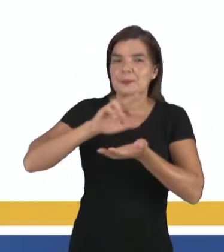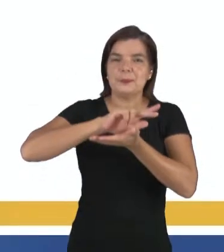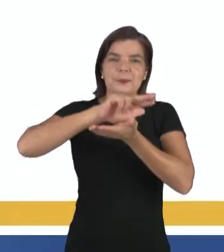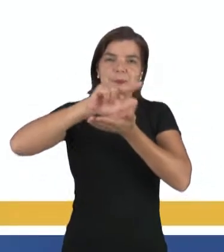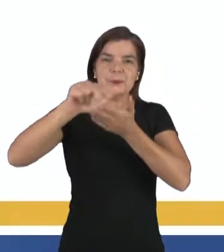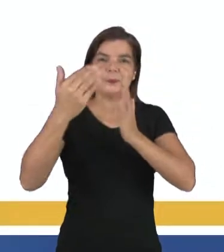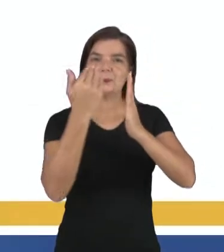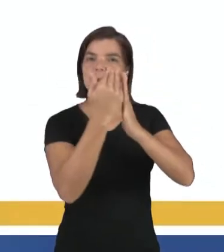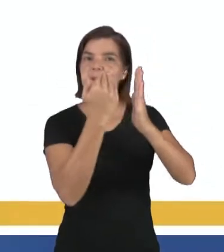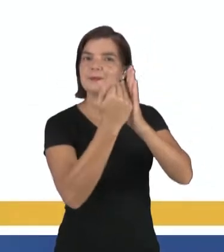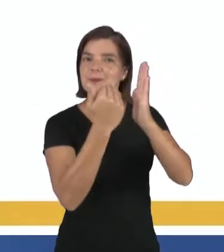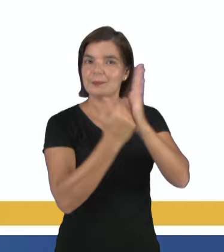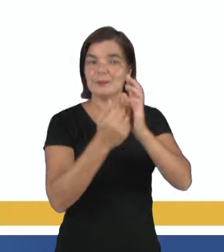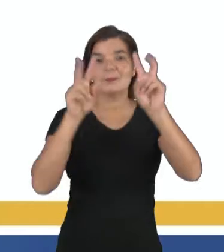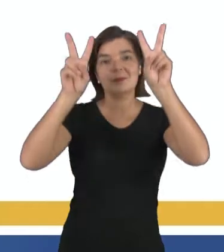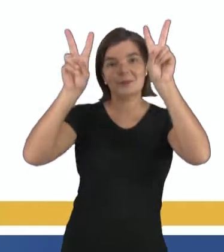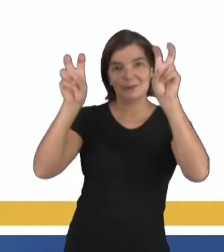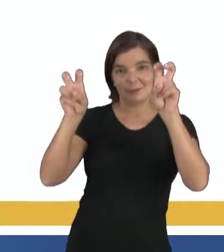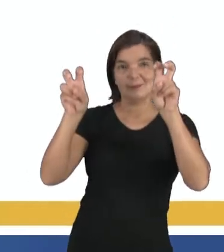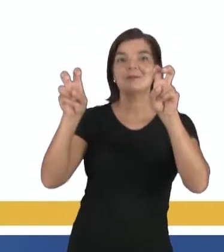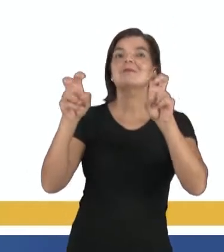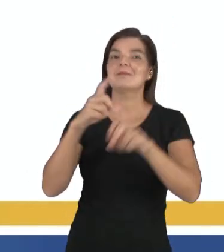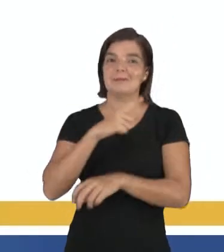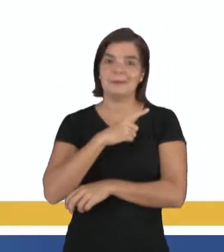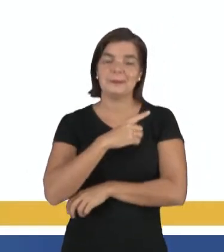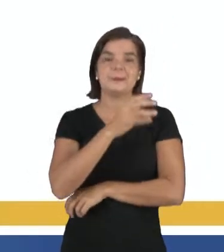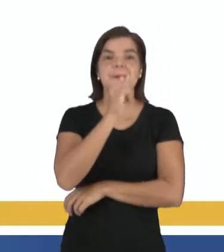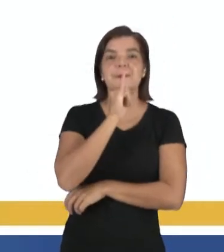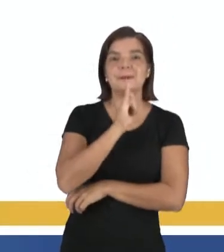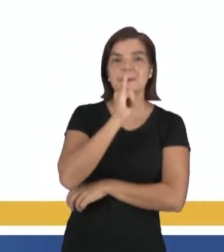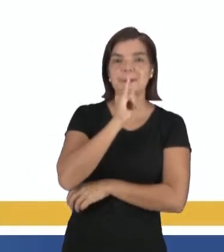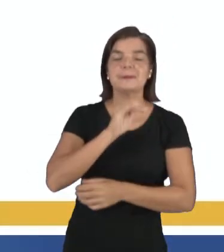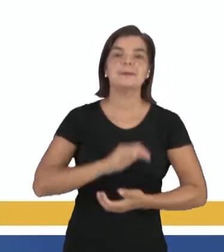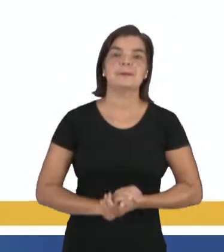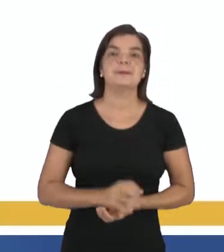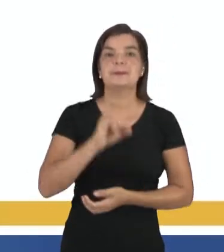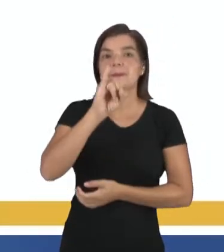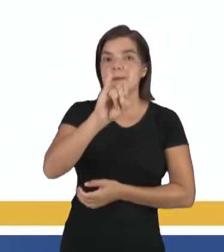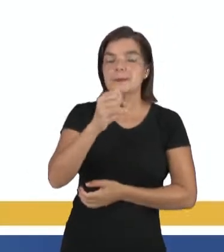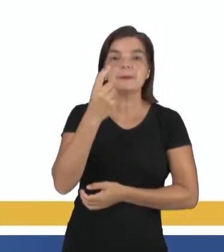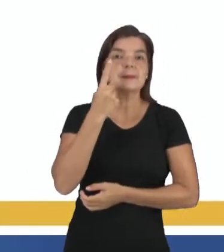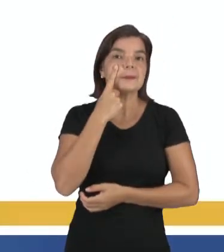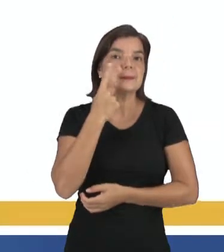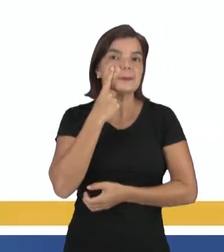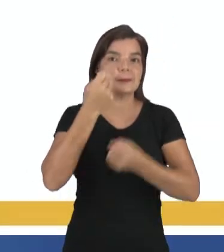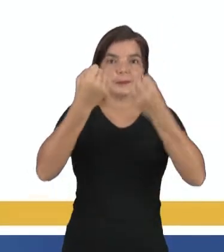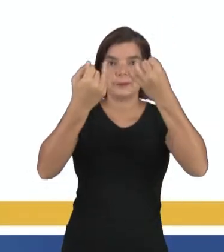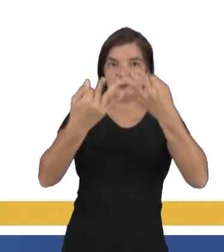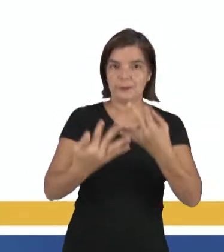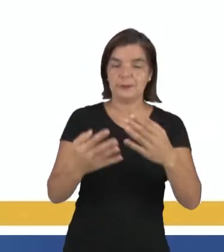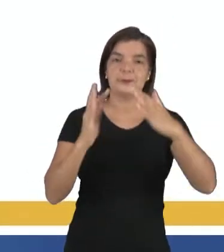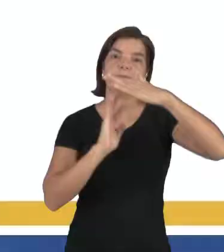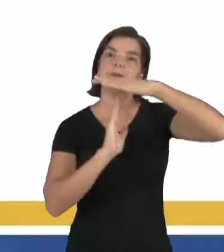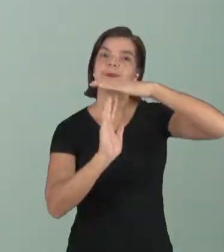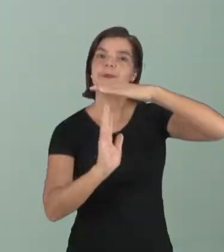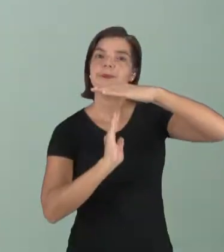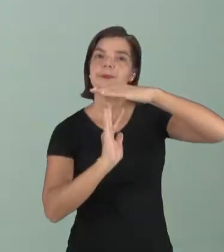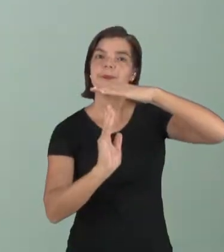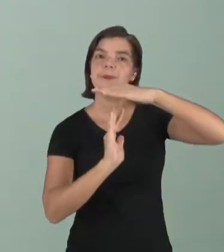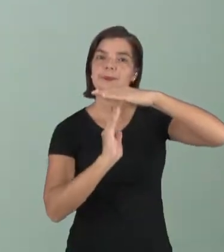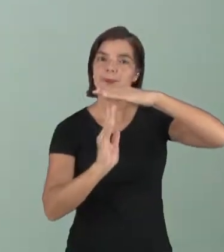várias classificações que esse tema traz para nós, como, por exemplo, se nós formos falar de